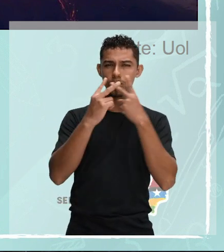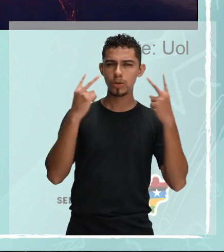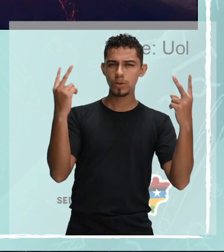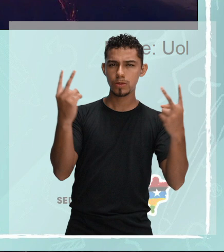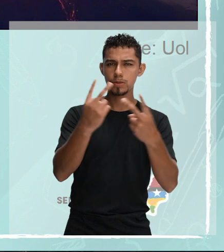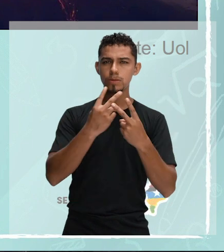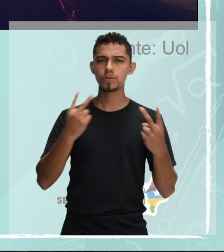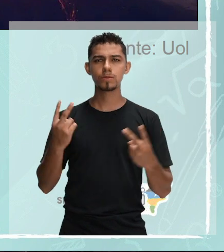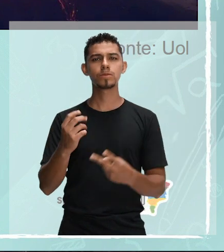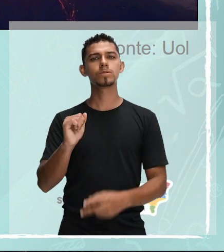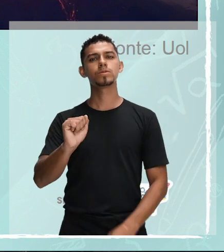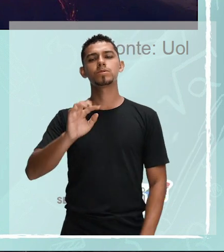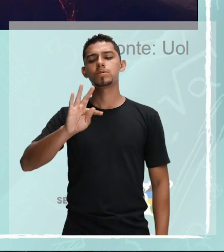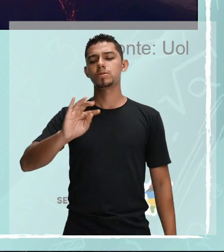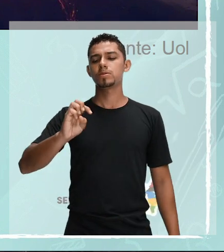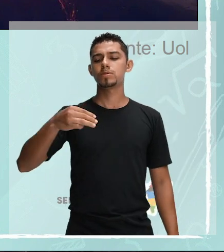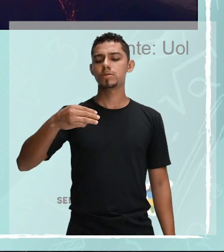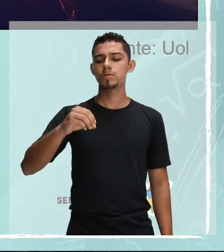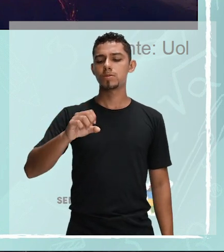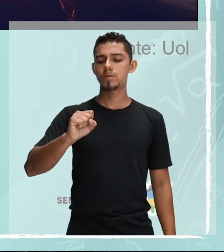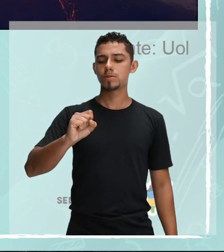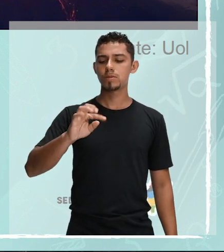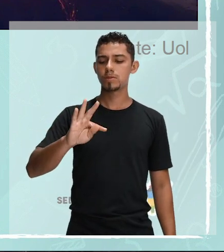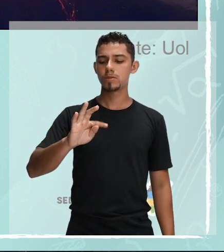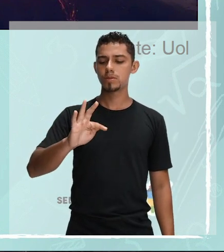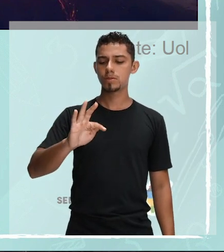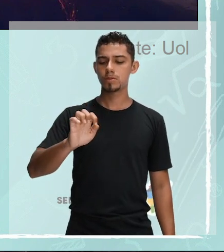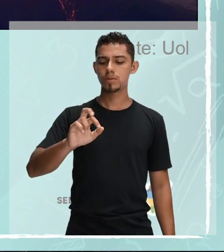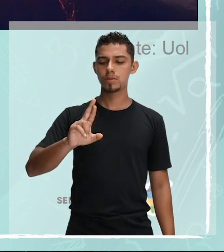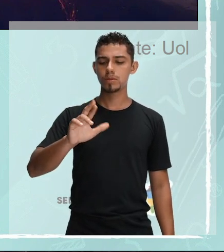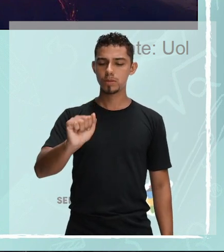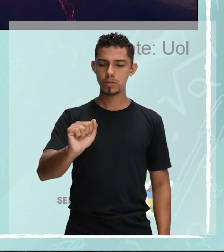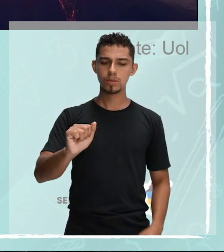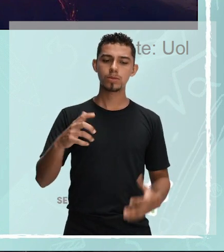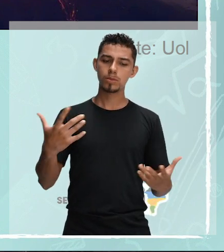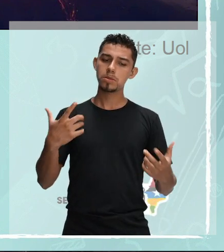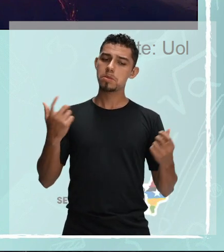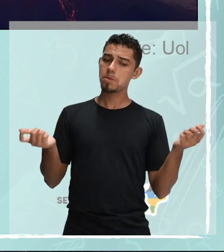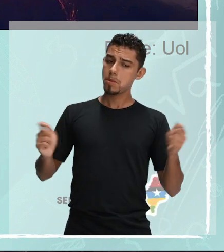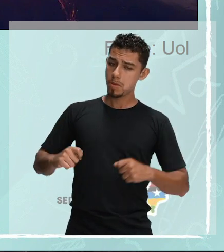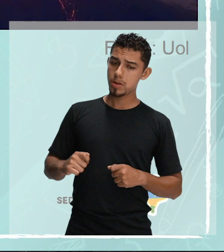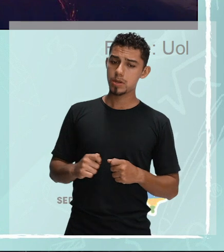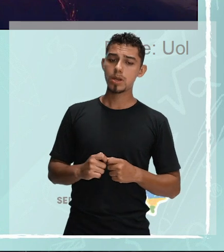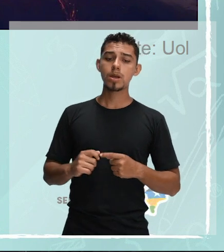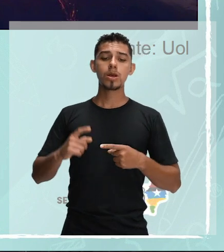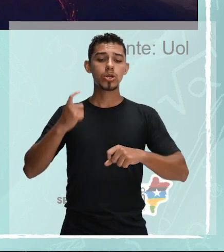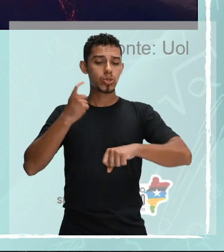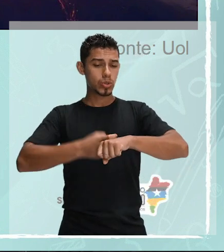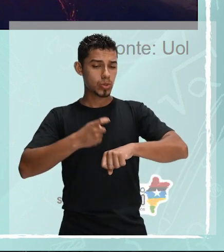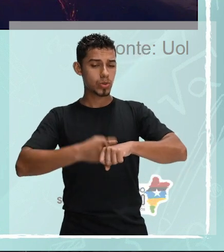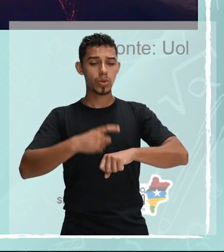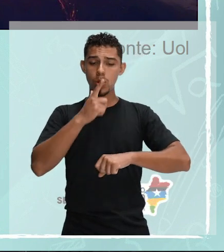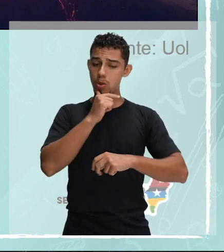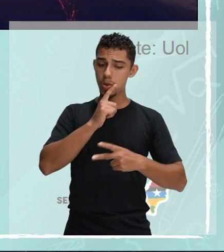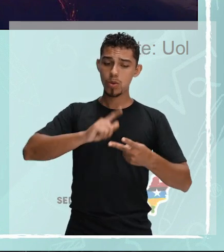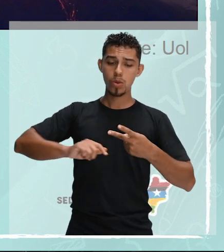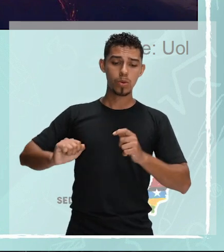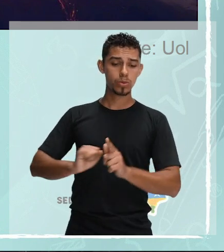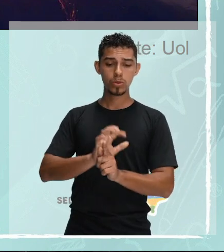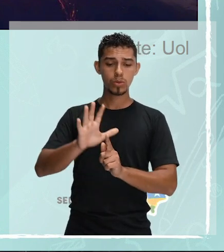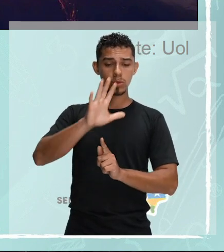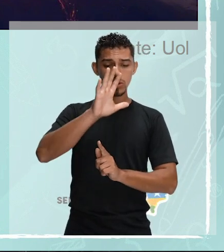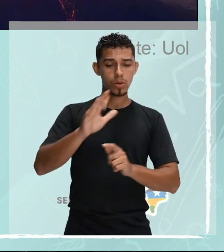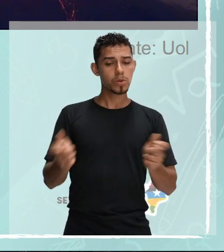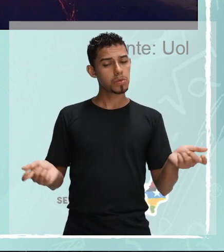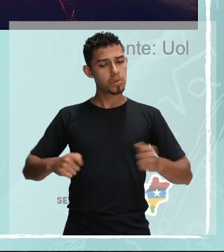na atmosfera. Os materiais expelidos podem ser sólidos, líquidos ou gasosos e são acumulados em um